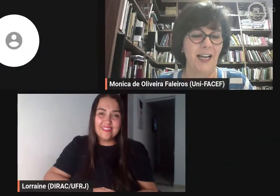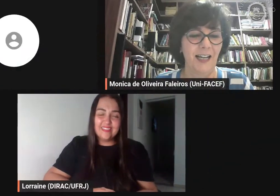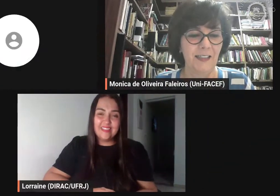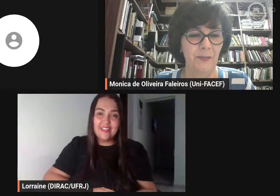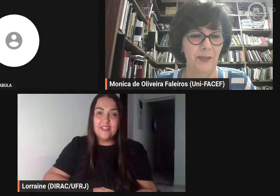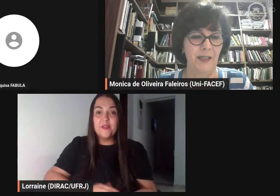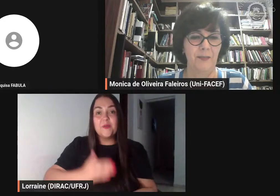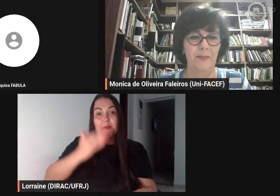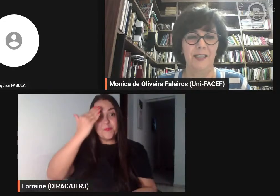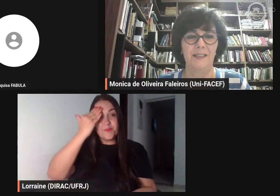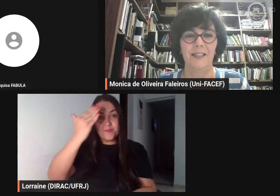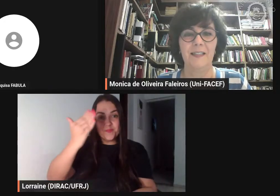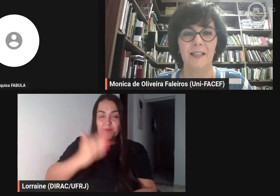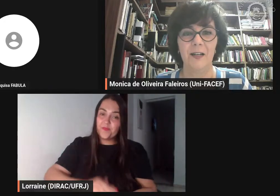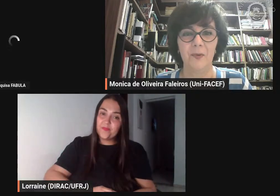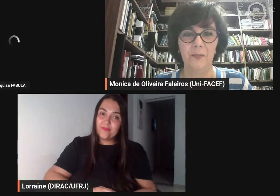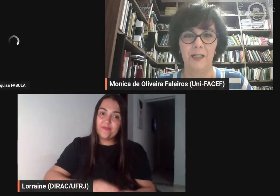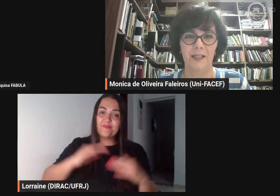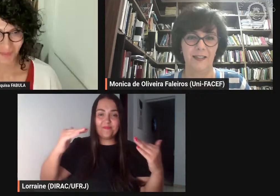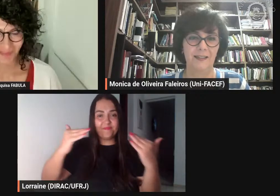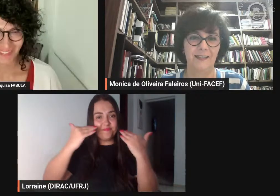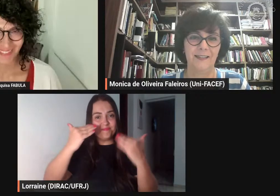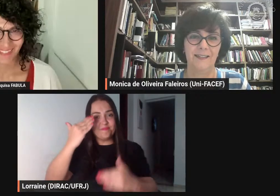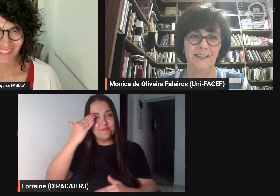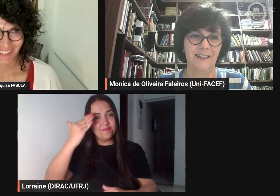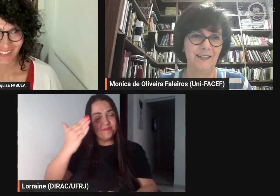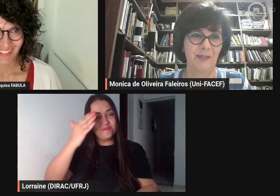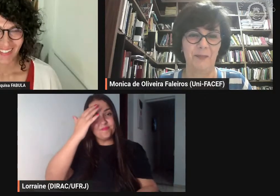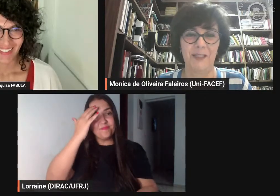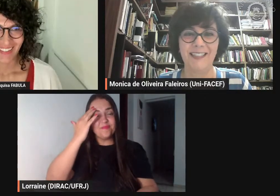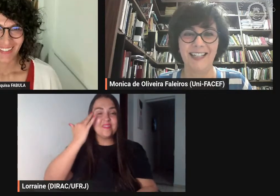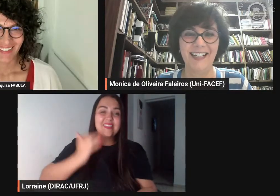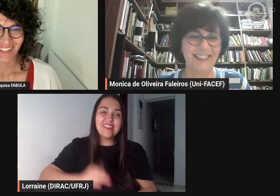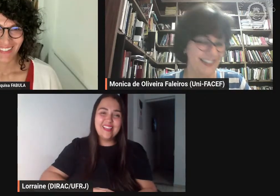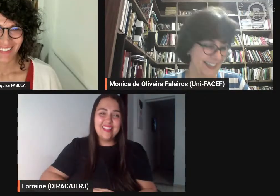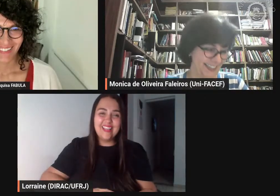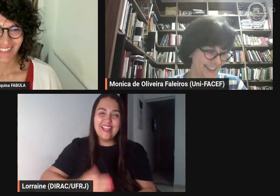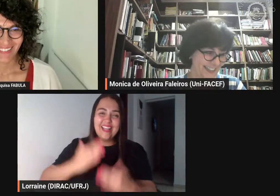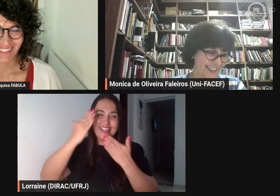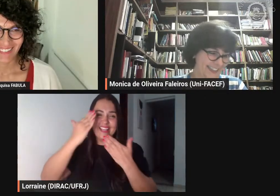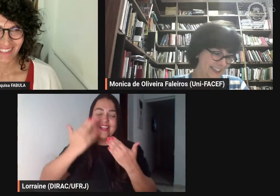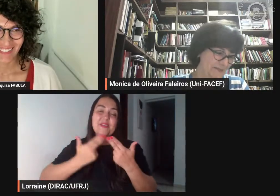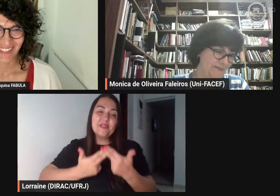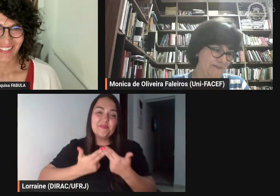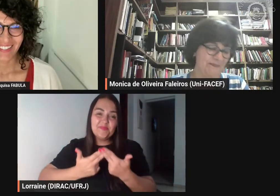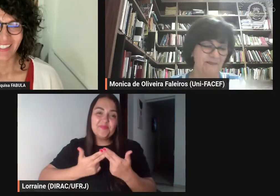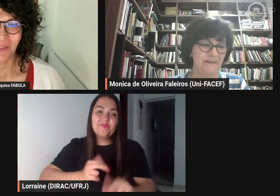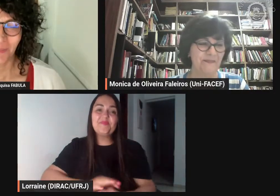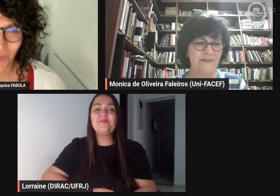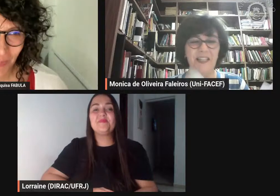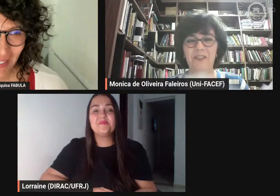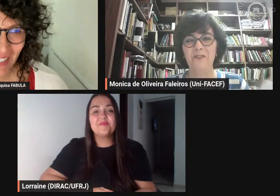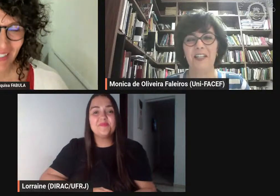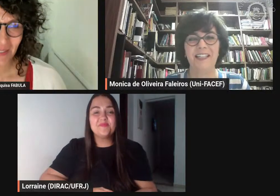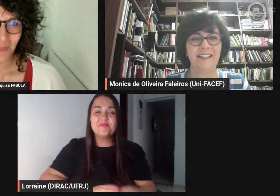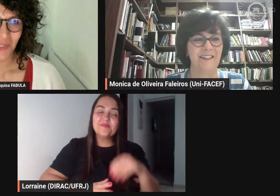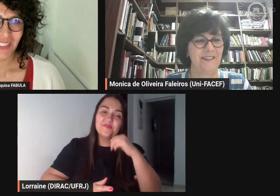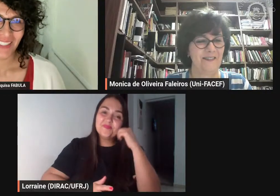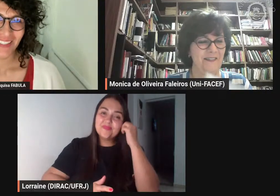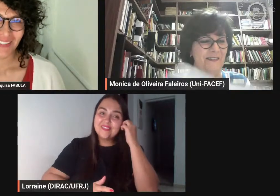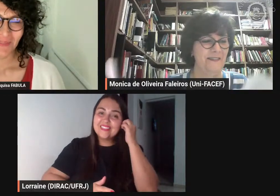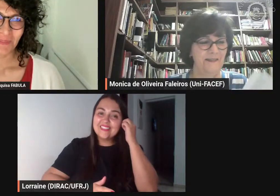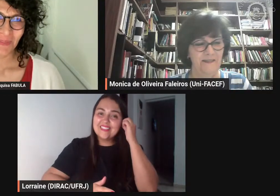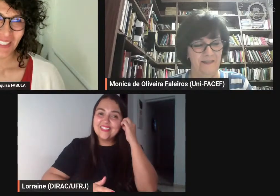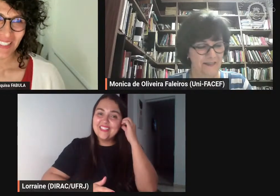obrigada pela atenção pela pela paciência muito obrigada